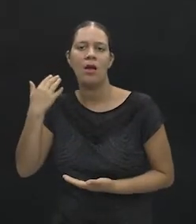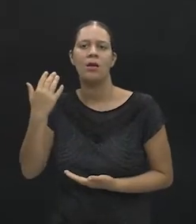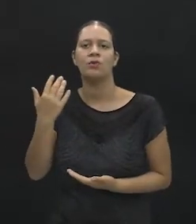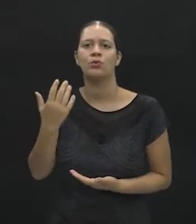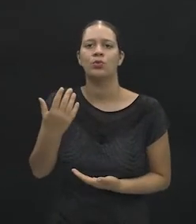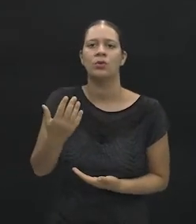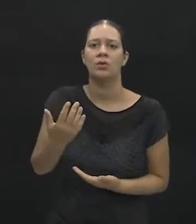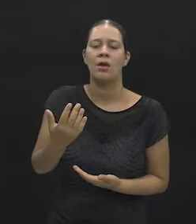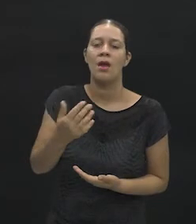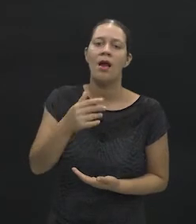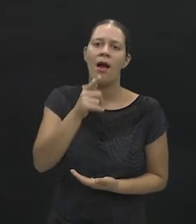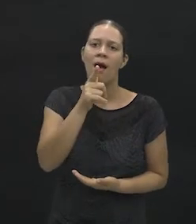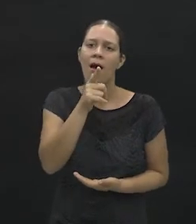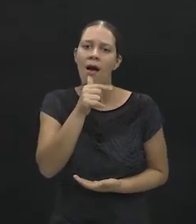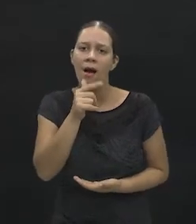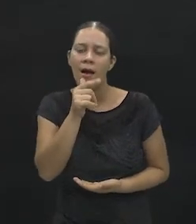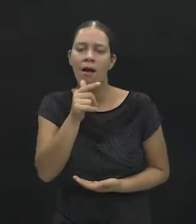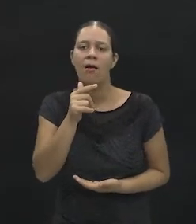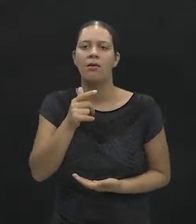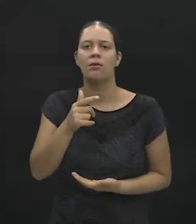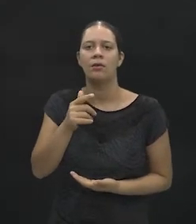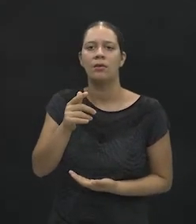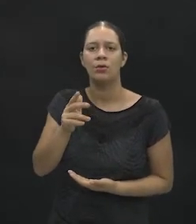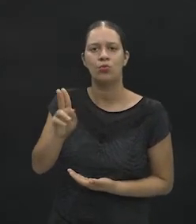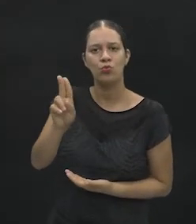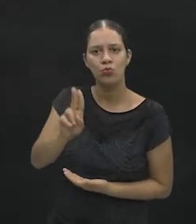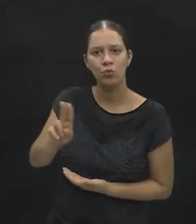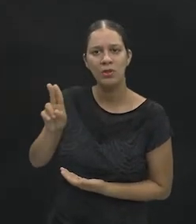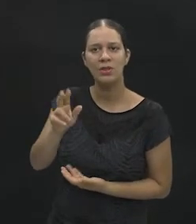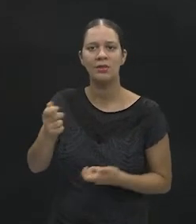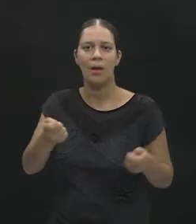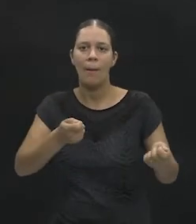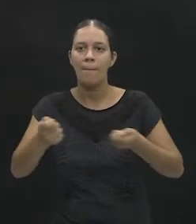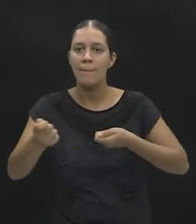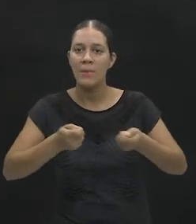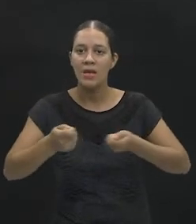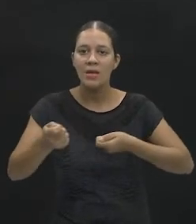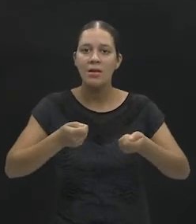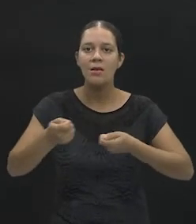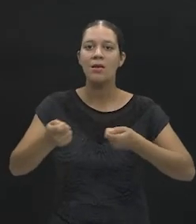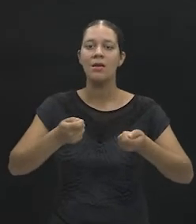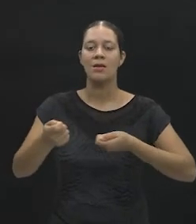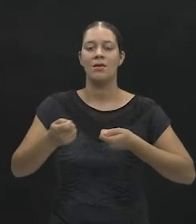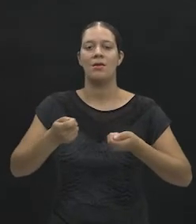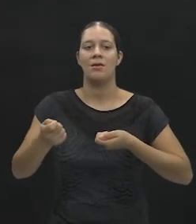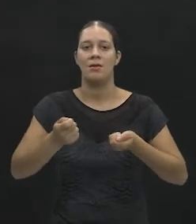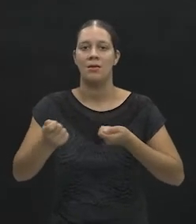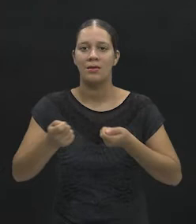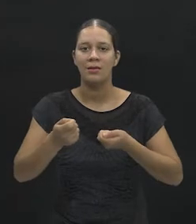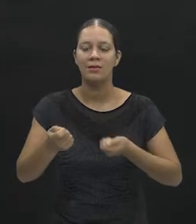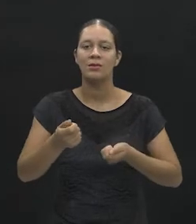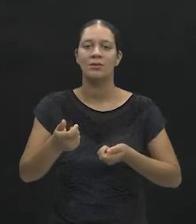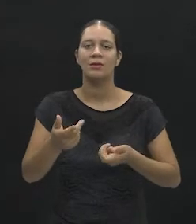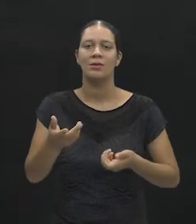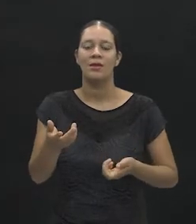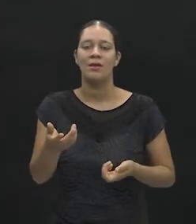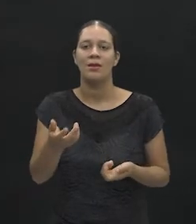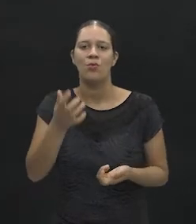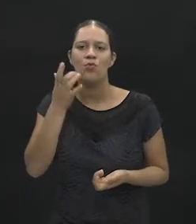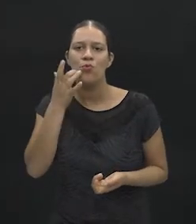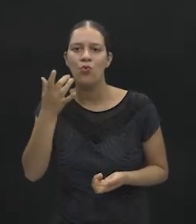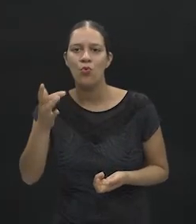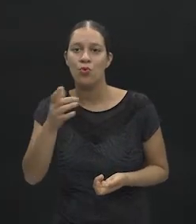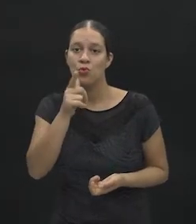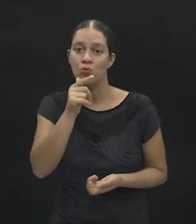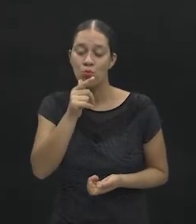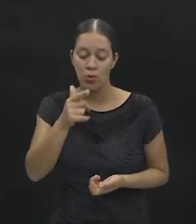pego ouro? Por arraste de água. Você utiliza uma peneira, sim, junto ali da pepita de